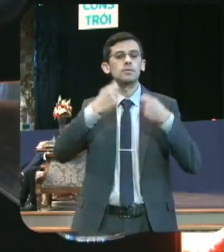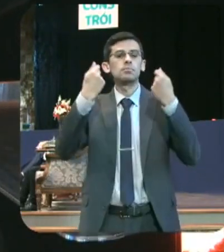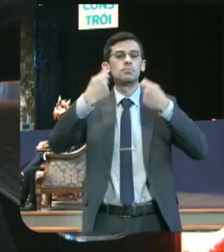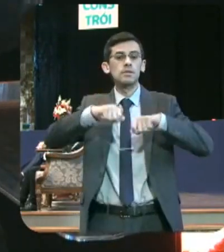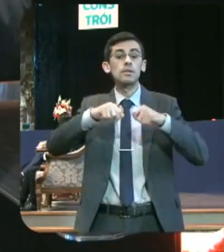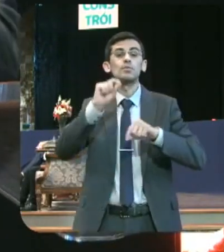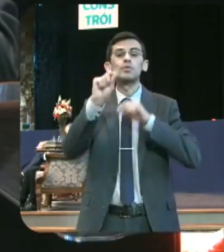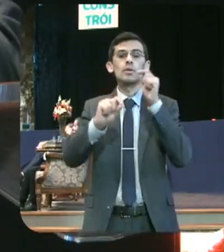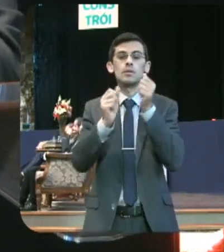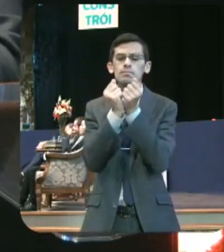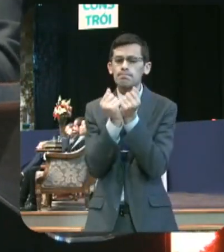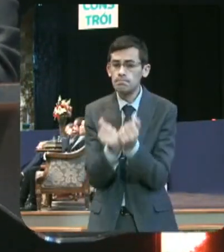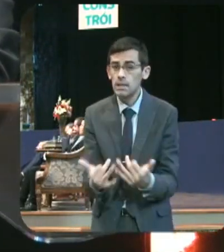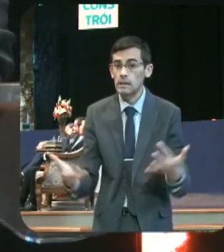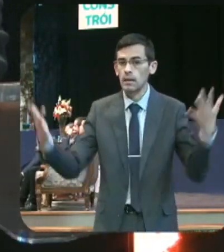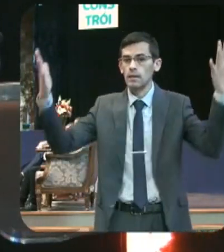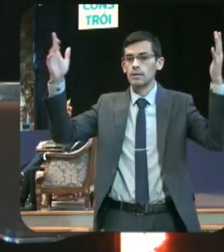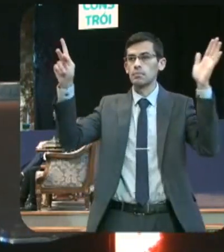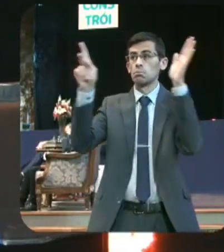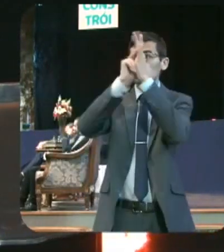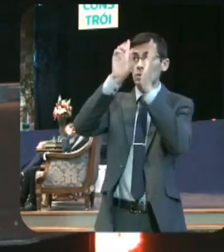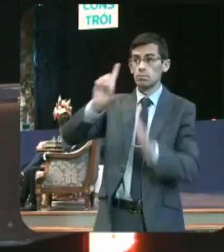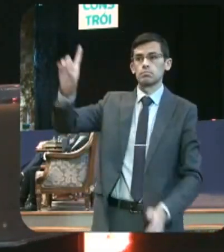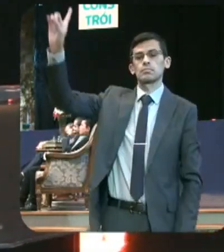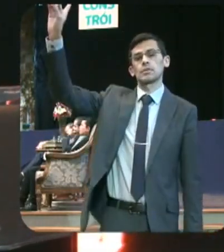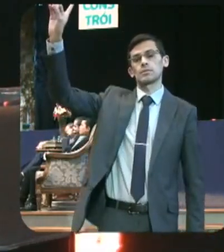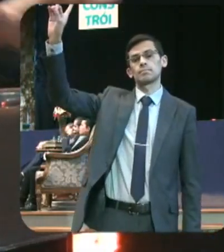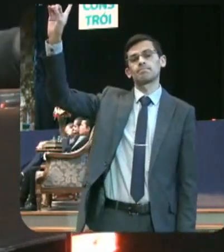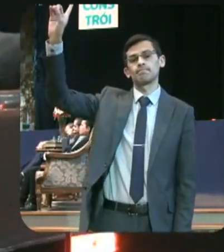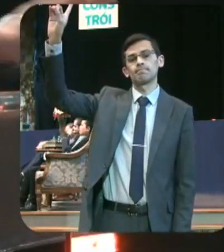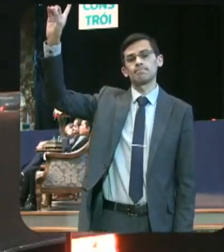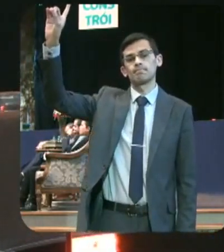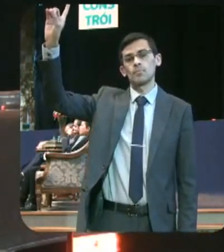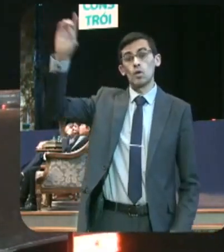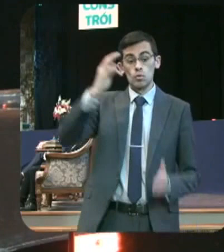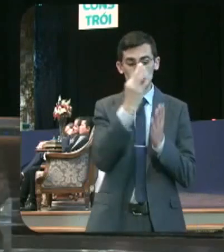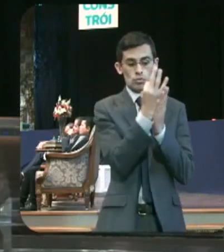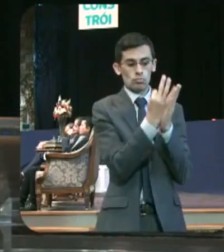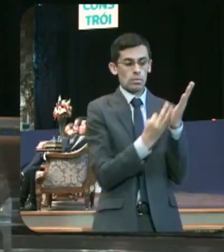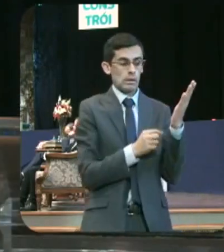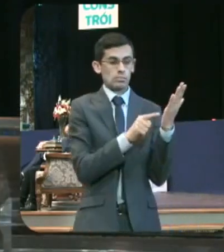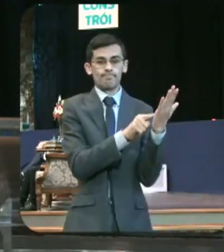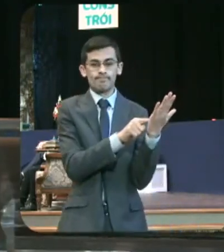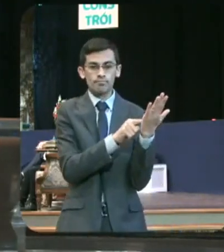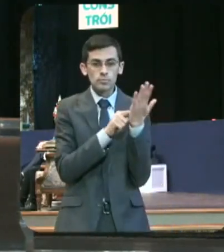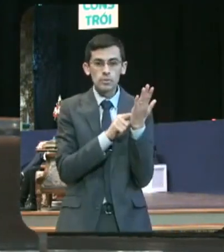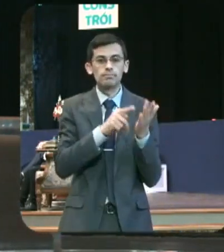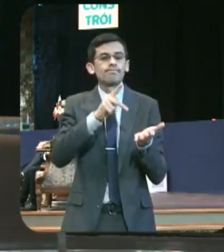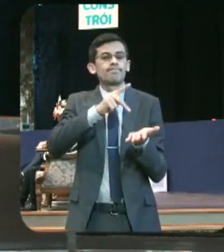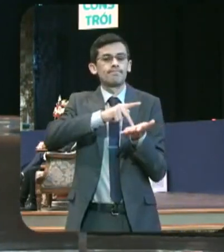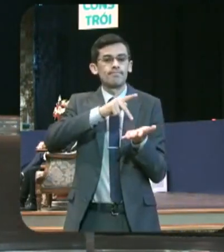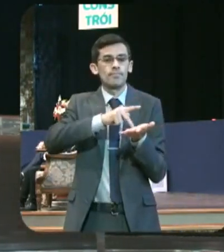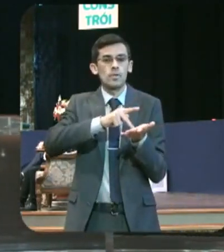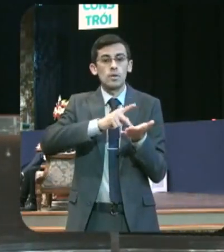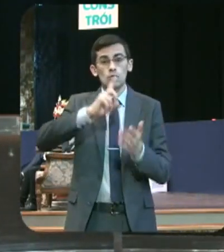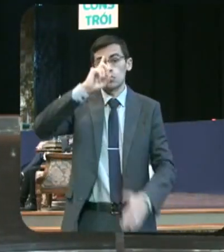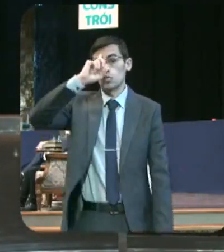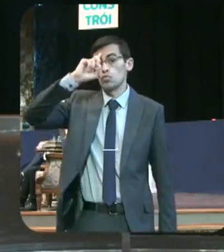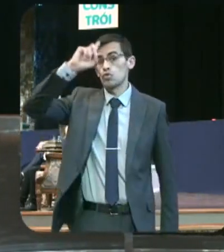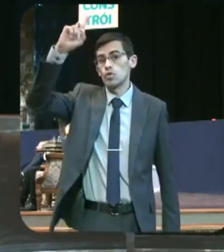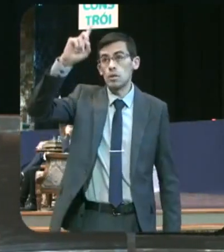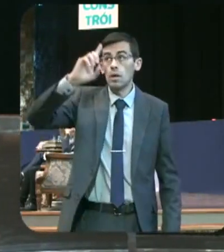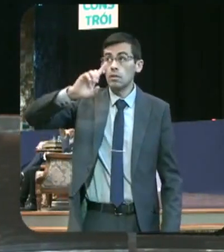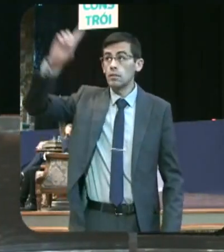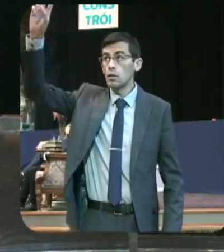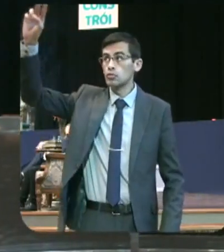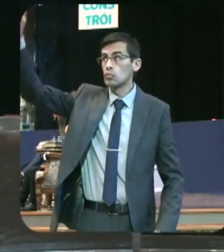de um milagre de Deus, e é disso que esse texto está falando, que um dia Deus olhou para